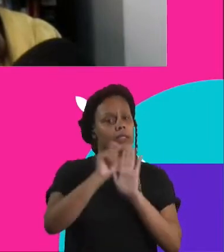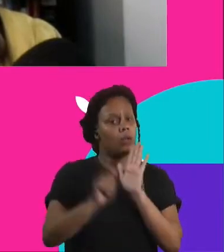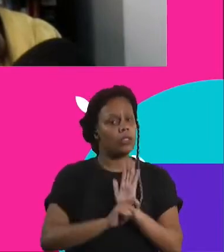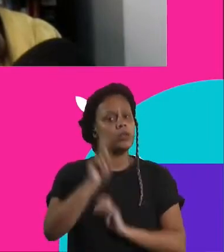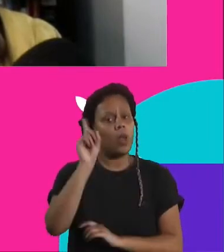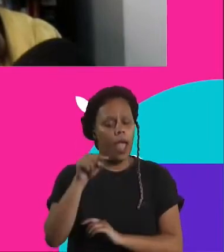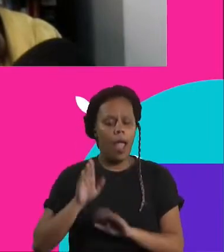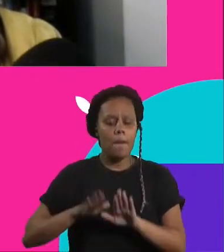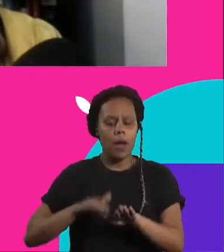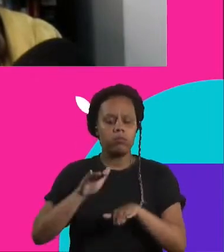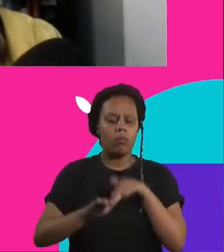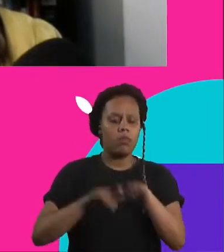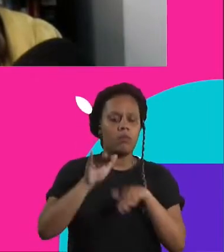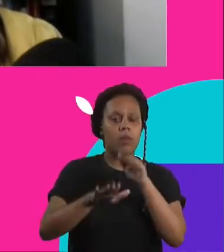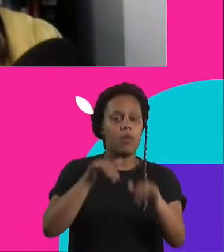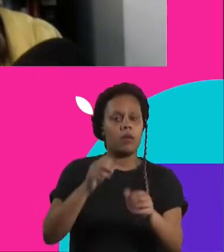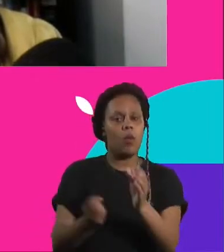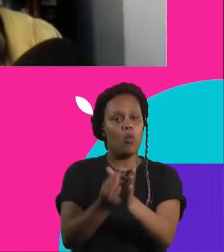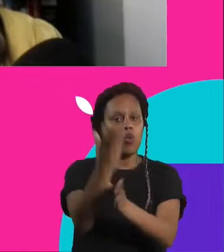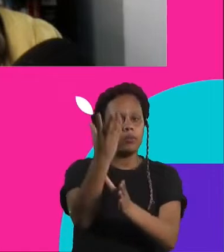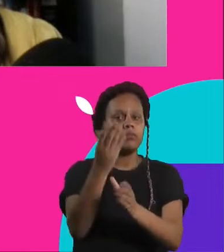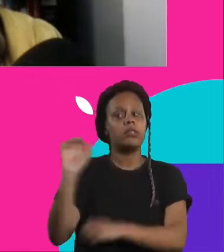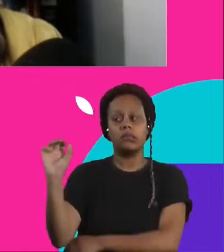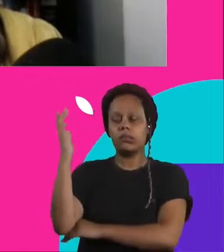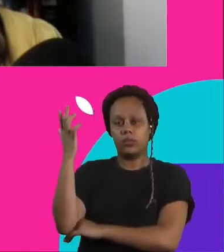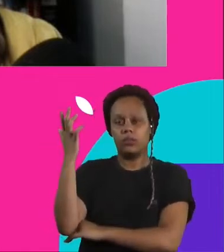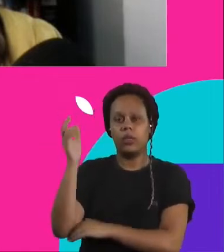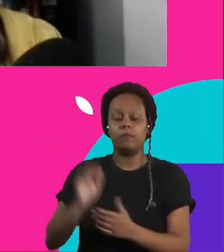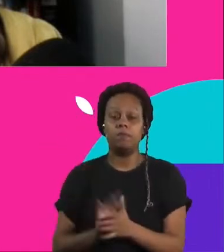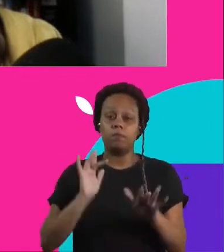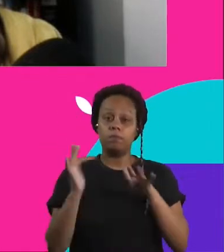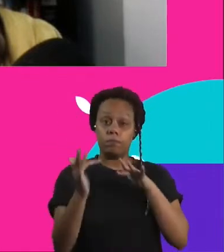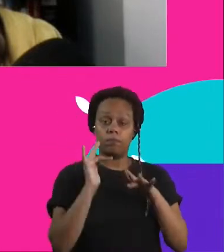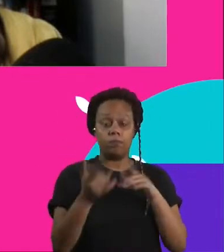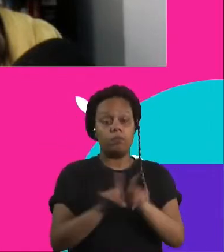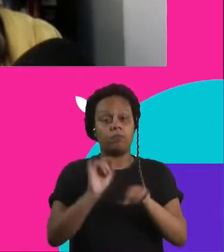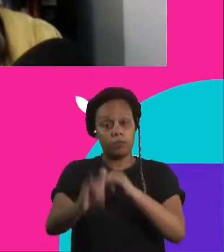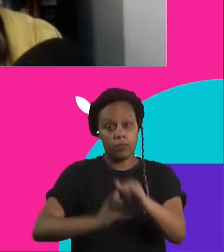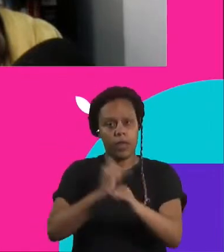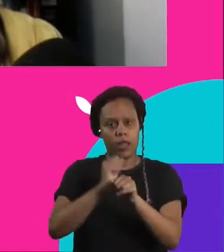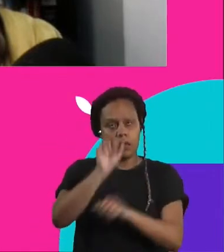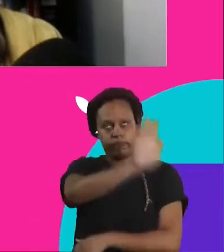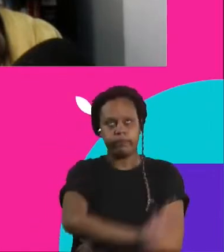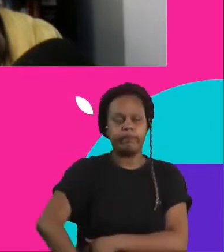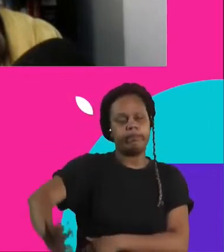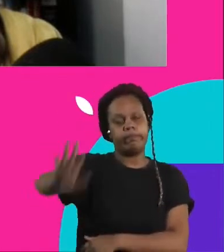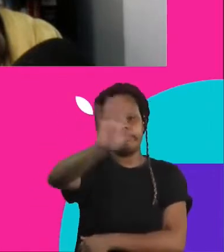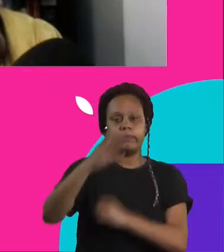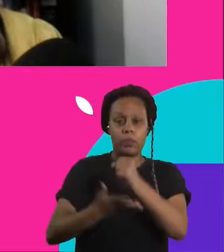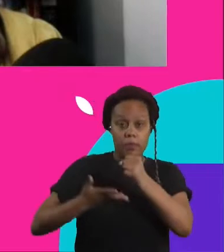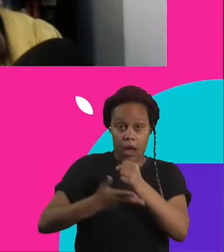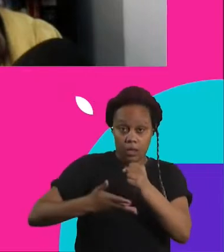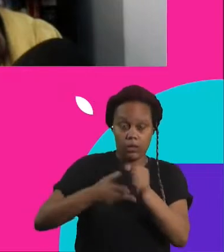desses passos que geram determinados resultados. As redes sociais e a internet como um todo, né, são baseadas nesses